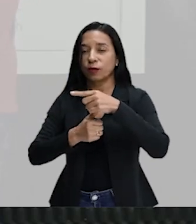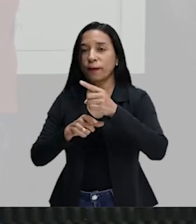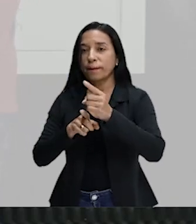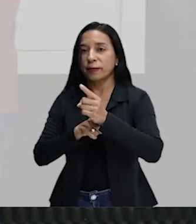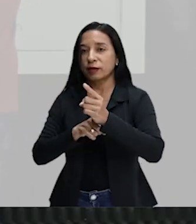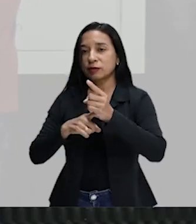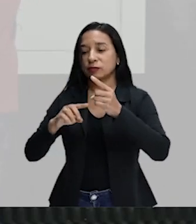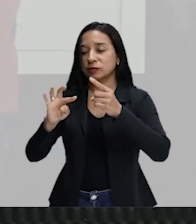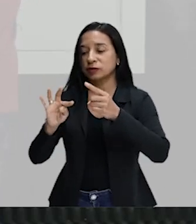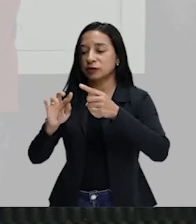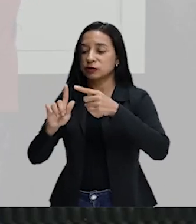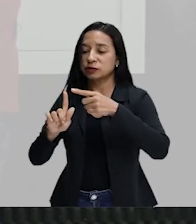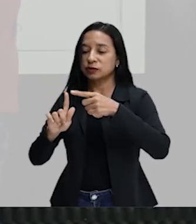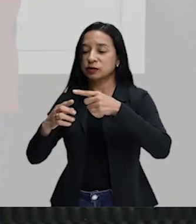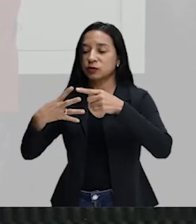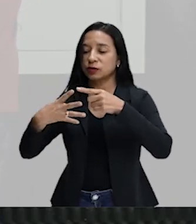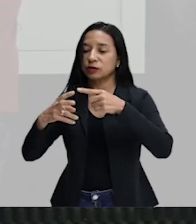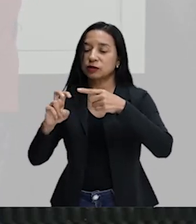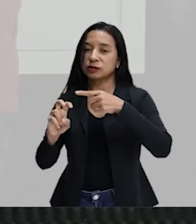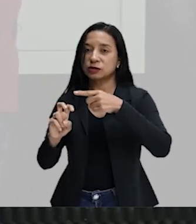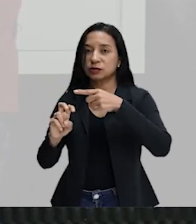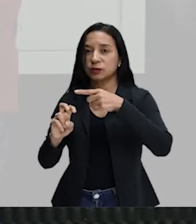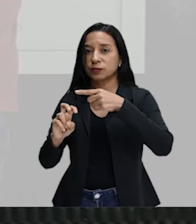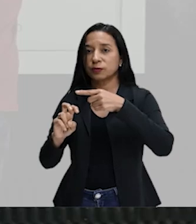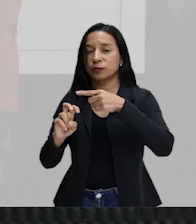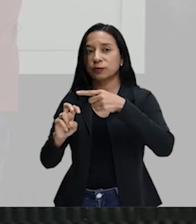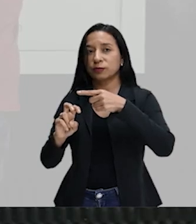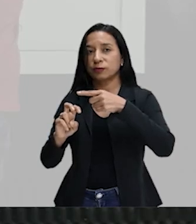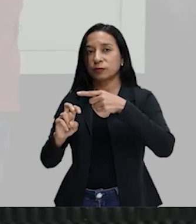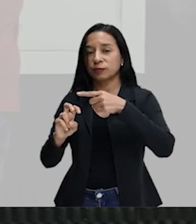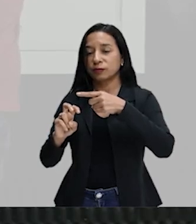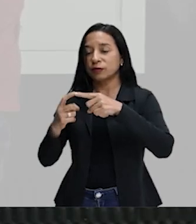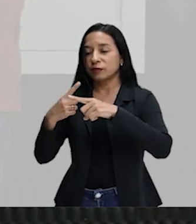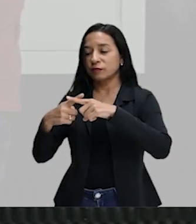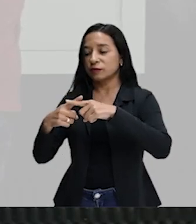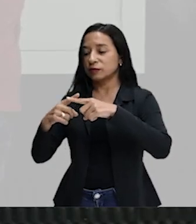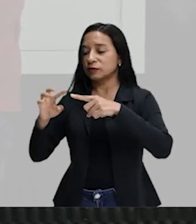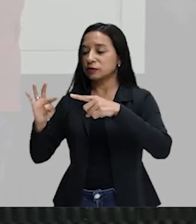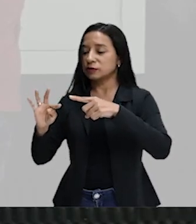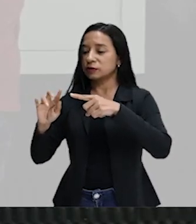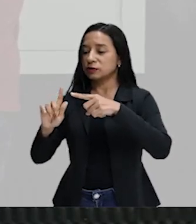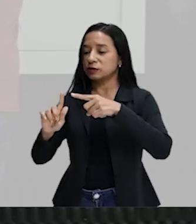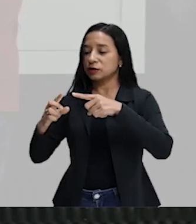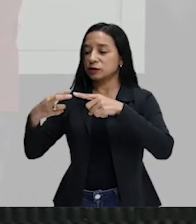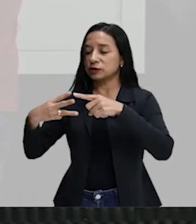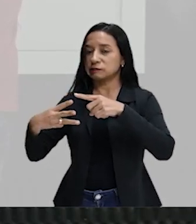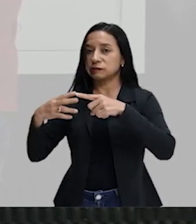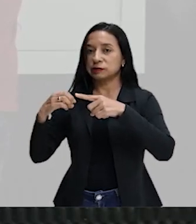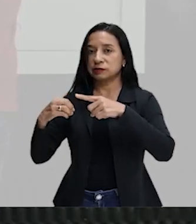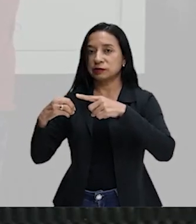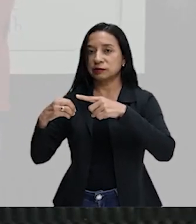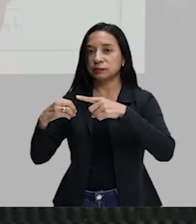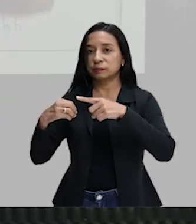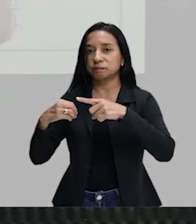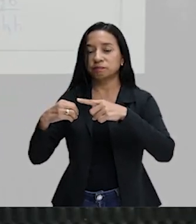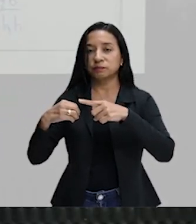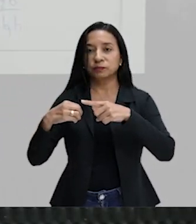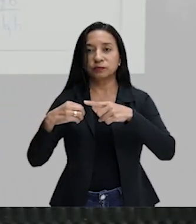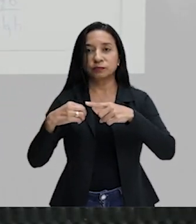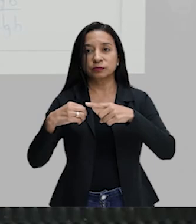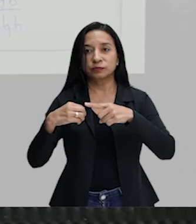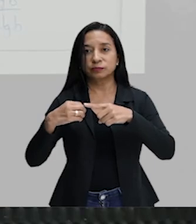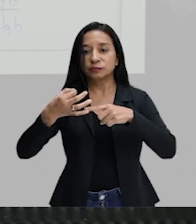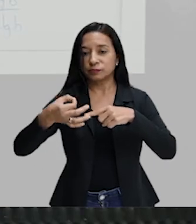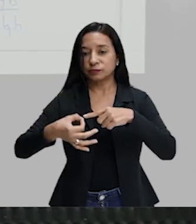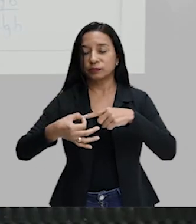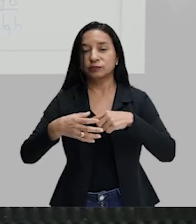menos tangente de 45 graus vezes tangente de 30 graus.